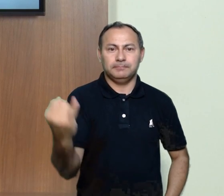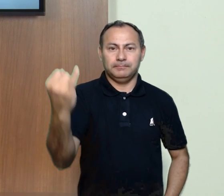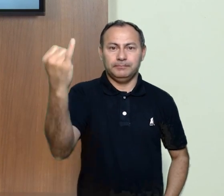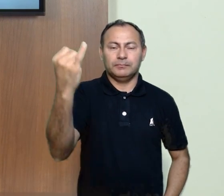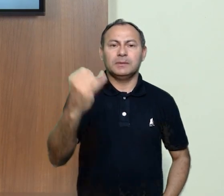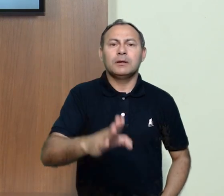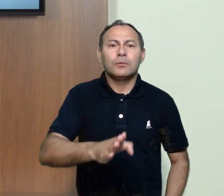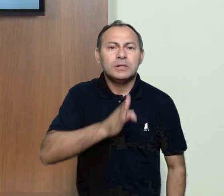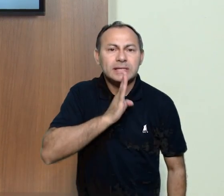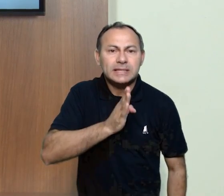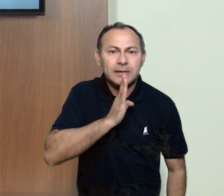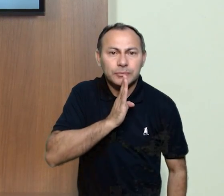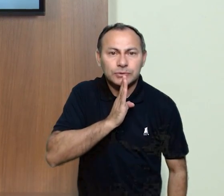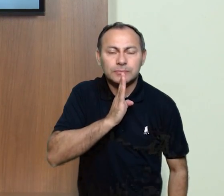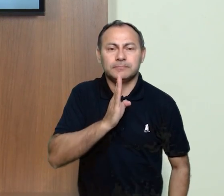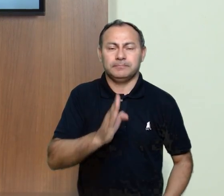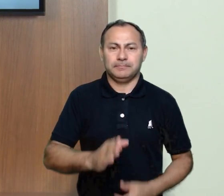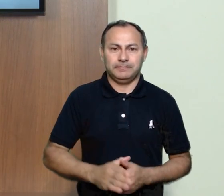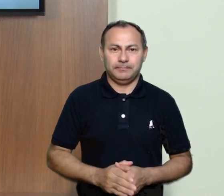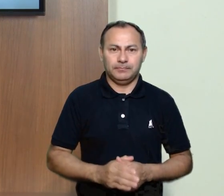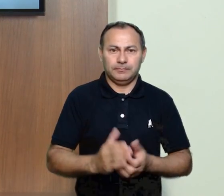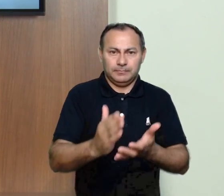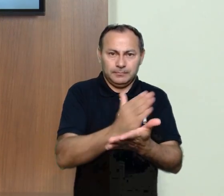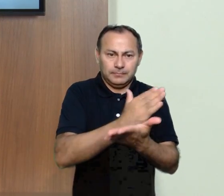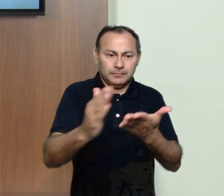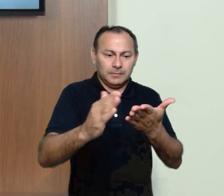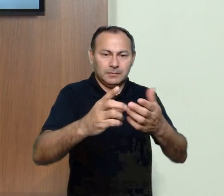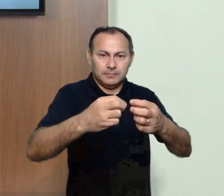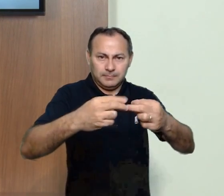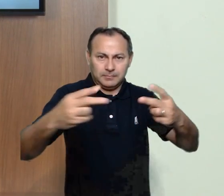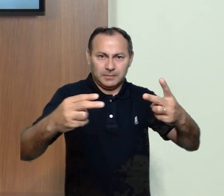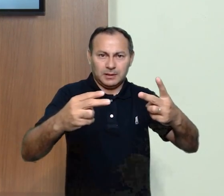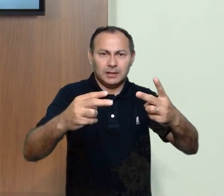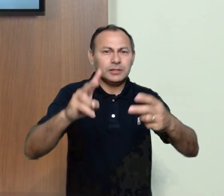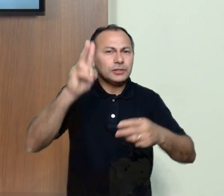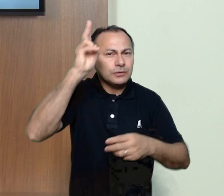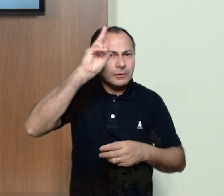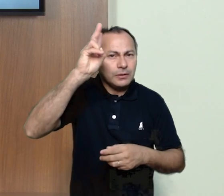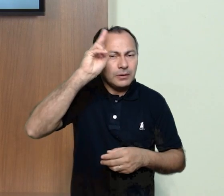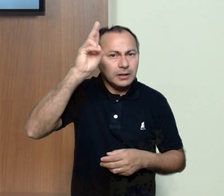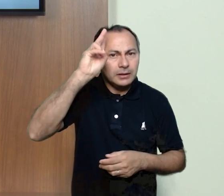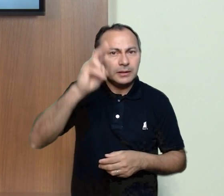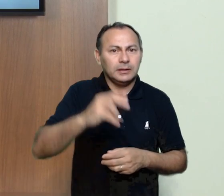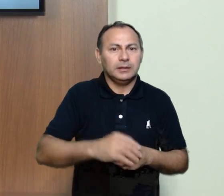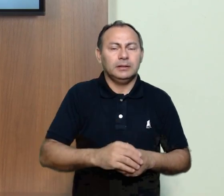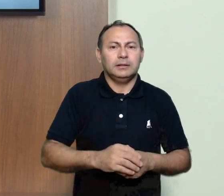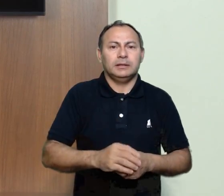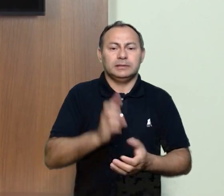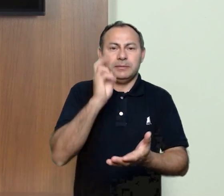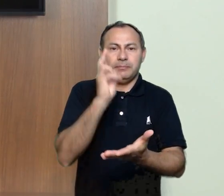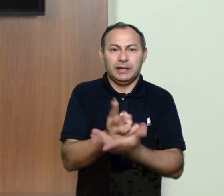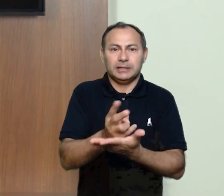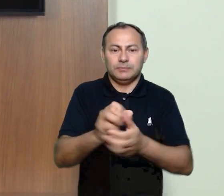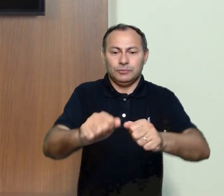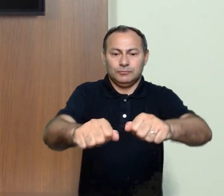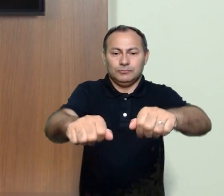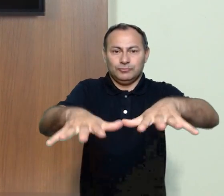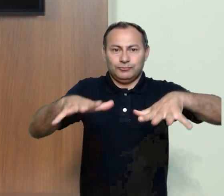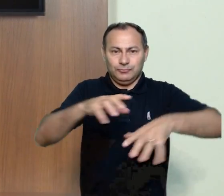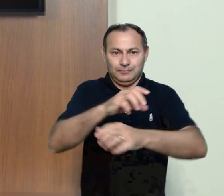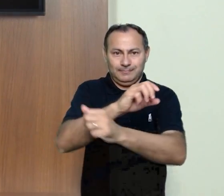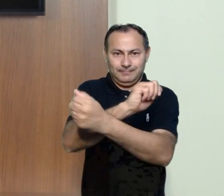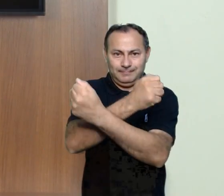importante que conheçamos alguns elementos históricos desse mesmo concílio.